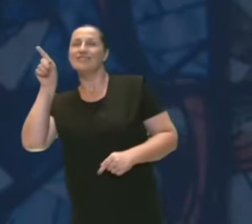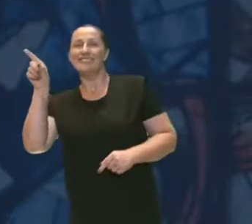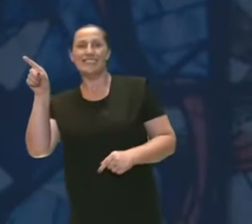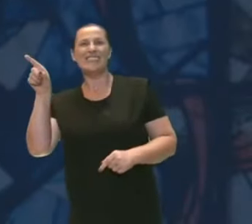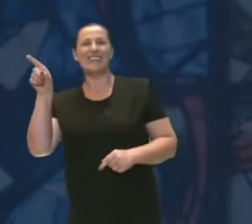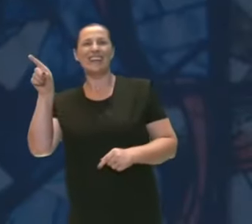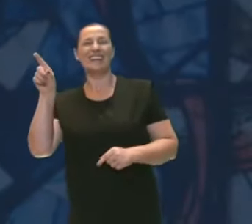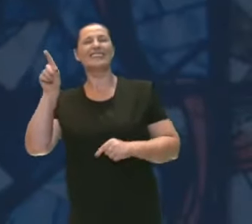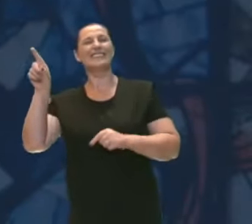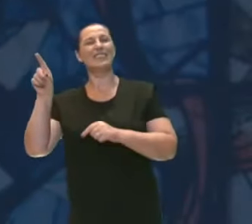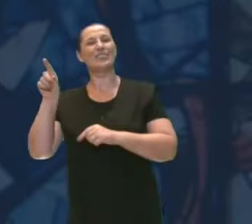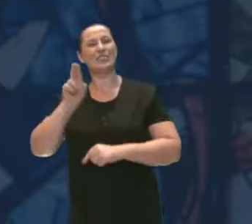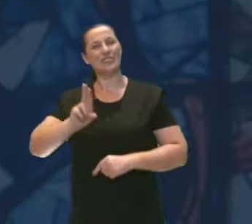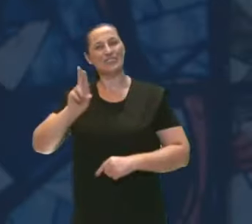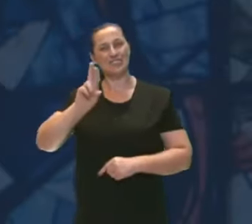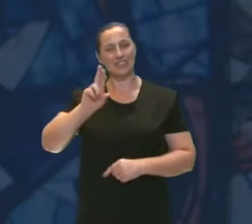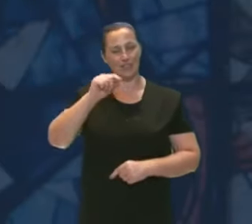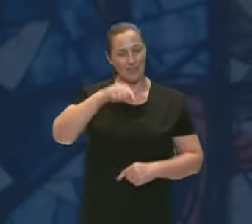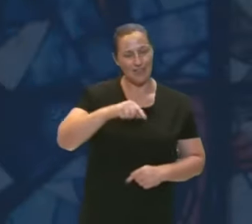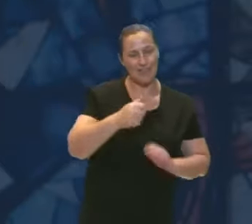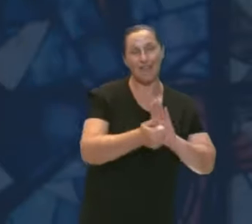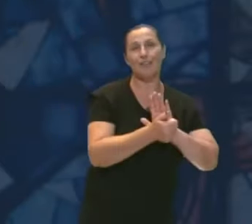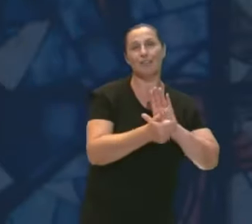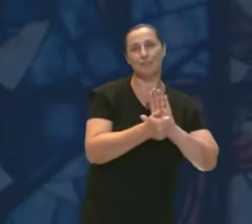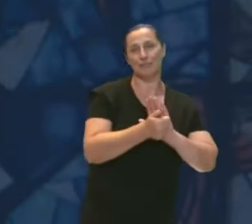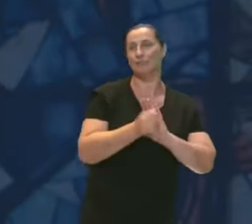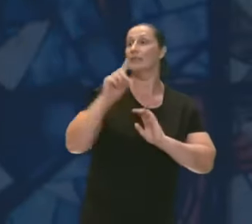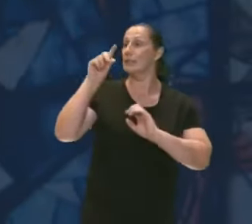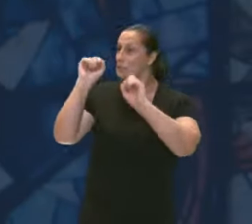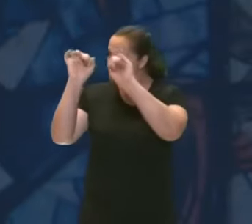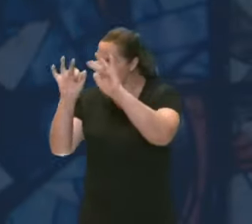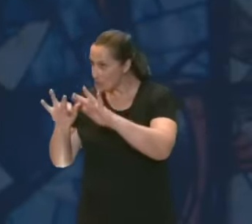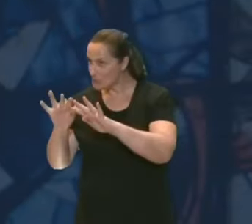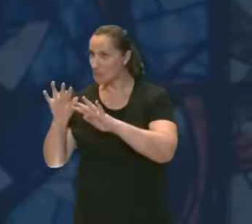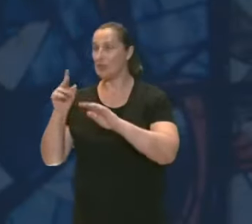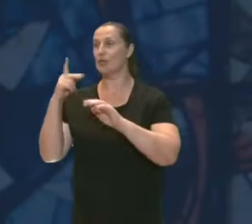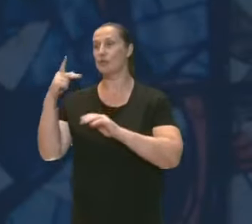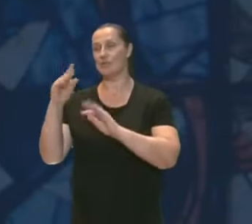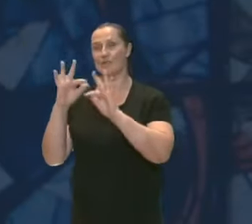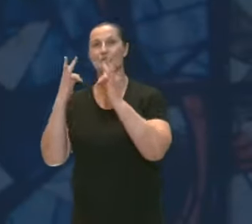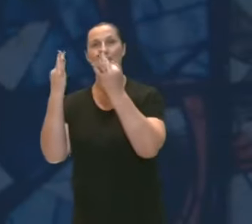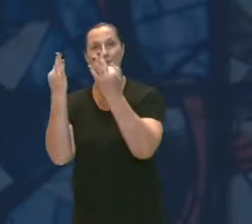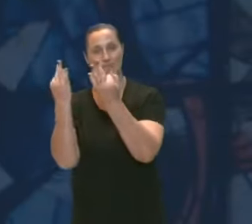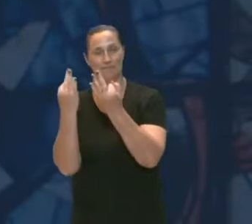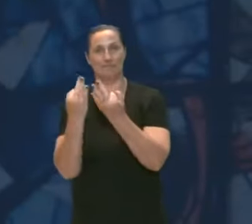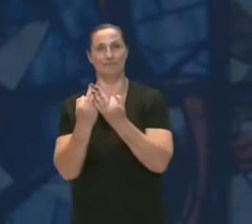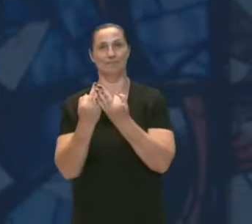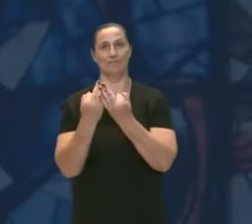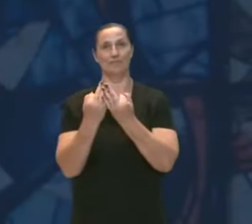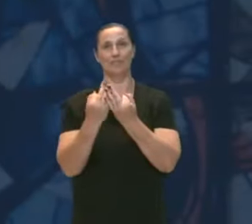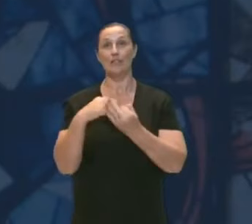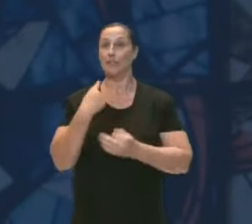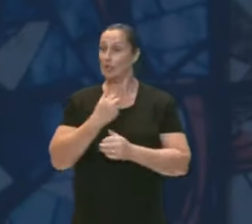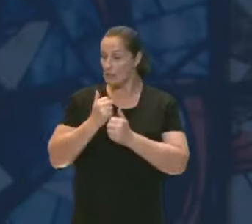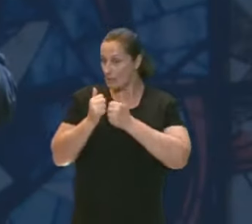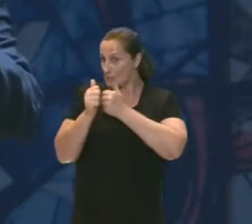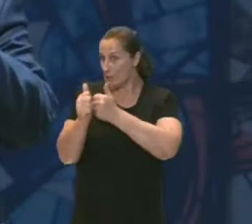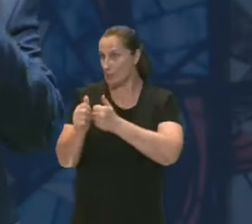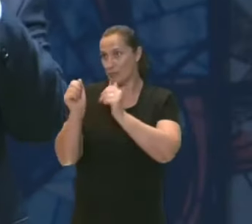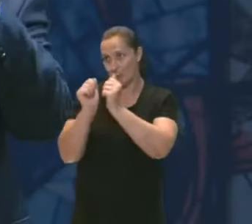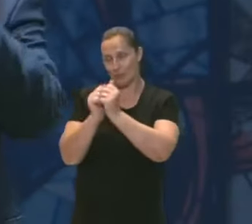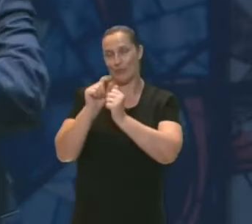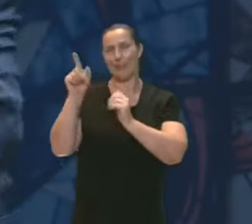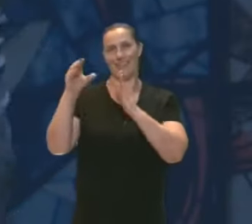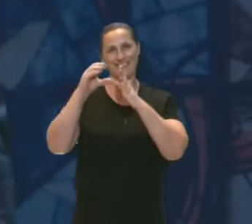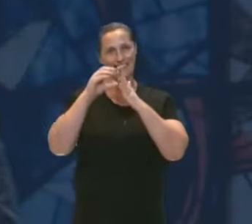de mover o coração para estar junto com a gente, tá bom? Que Deus abençoe você, teu marido, tua família, e a gente segue junto na célula, menina,